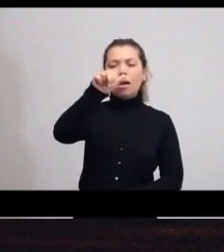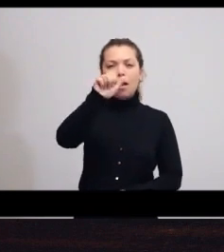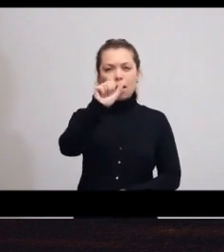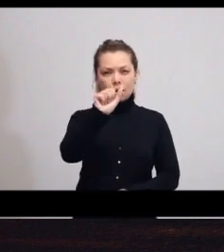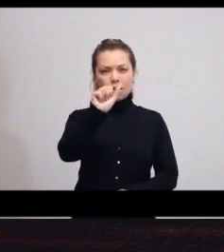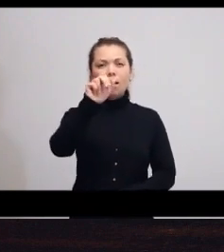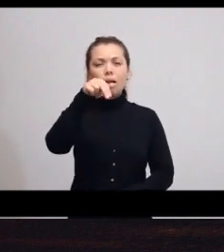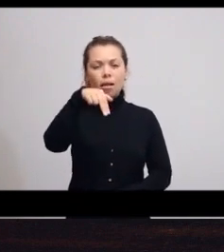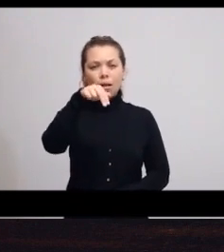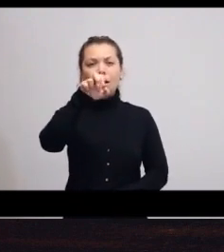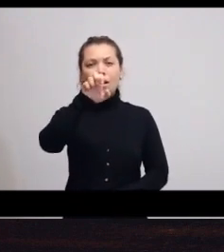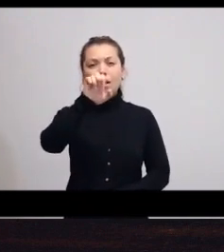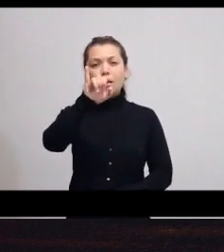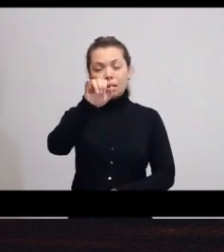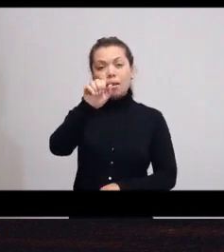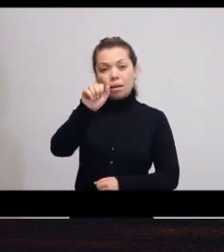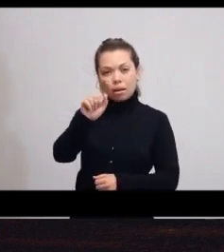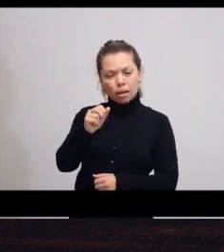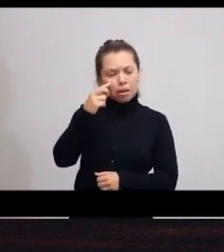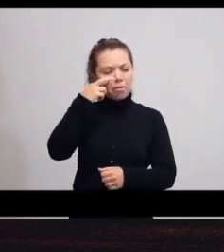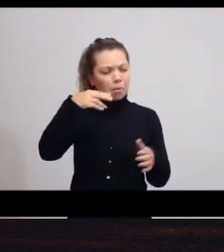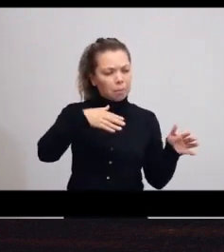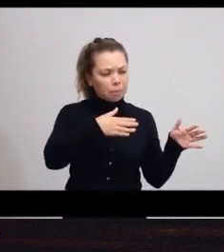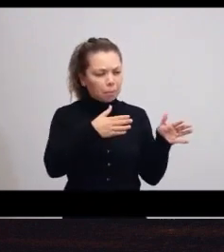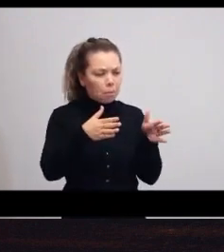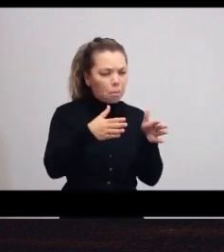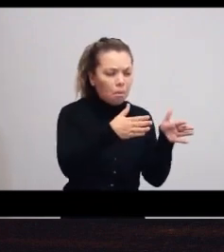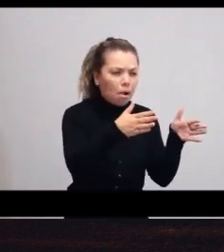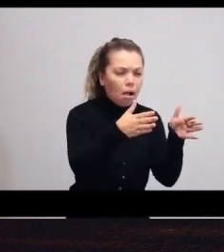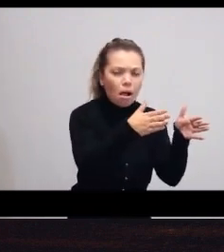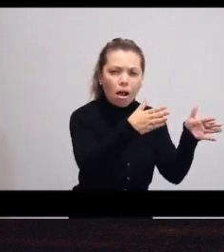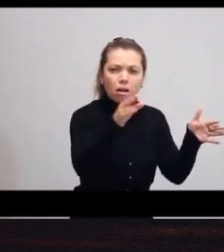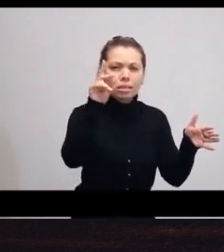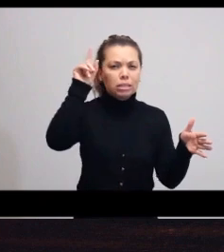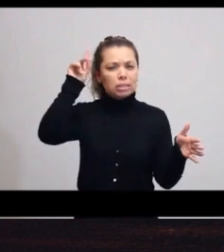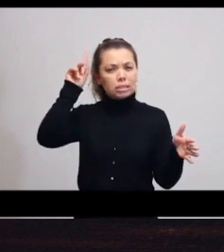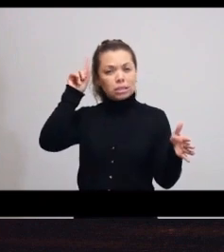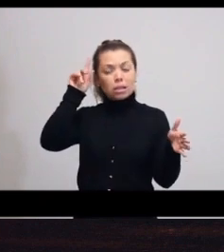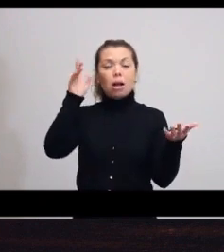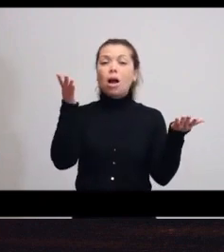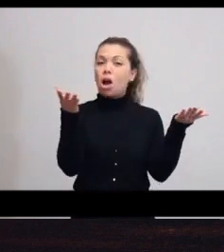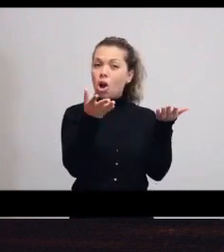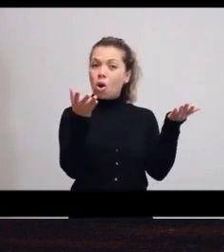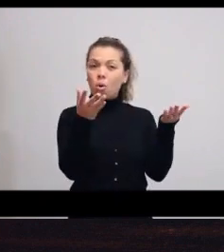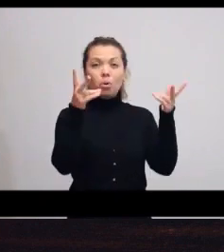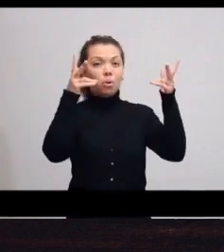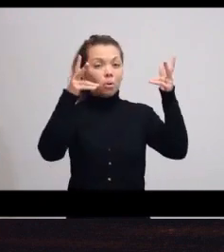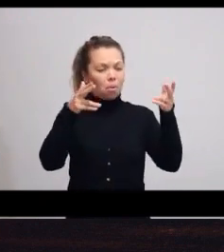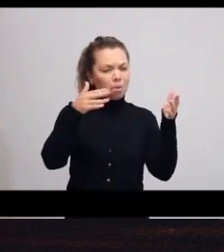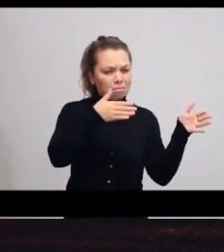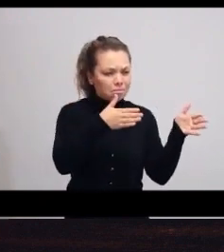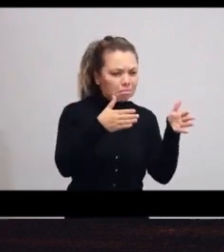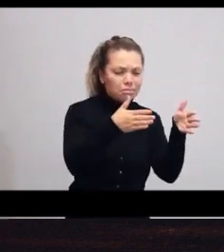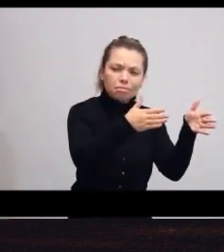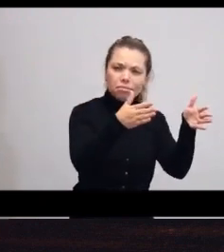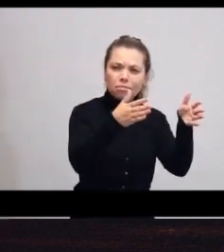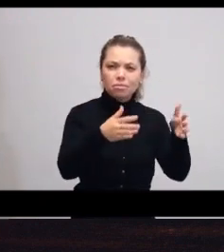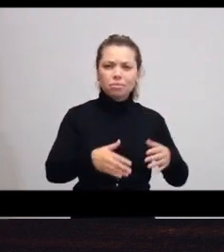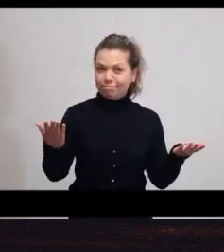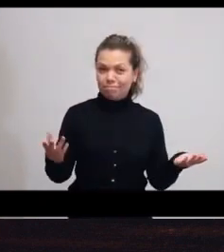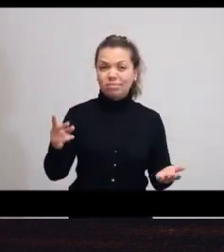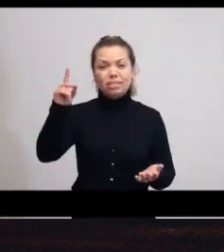Paulo e ao Brasil uma maravilhosa área protegida para sempre. O governo militar abandonou o projeto